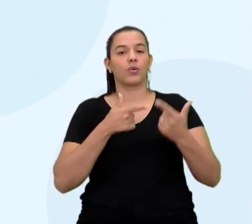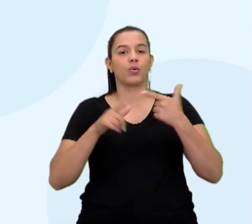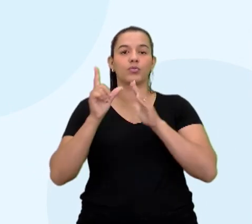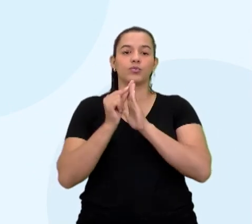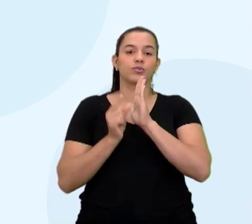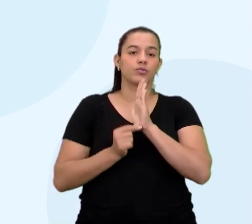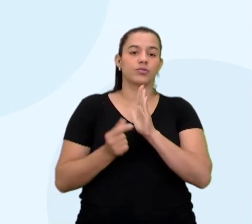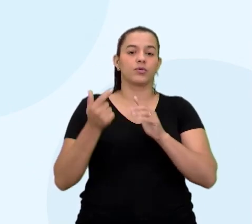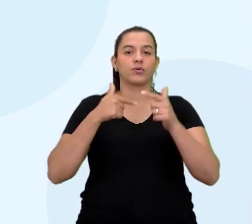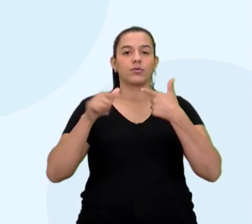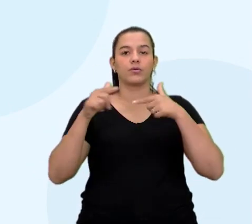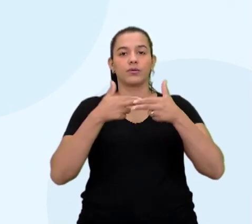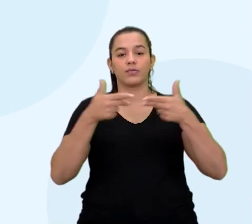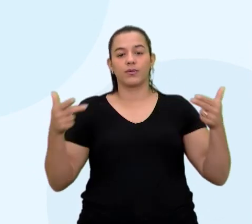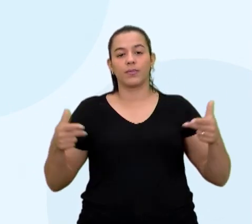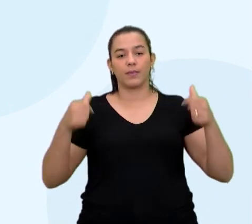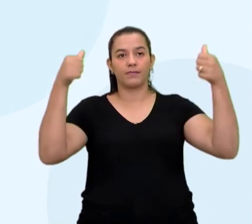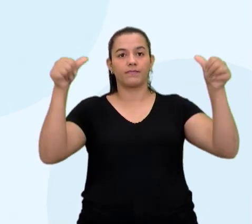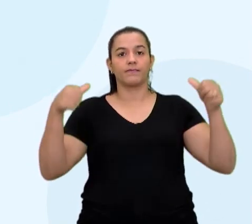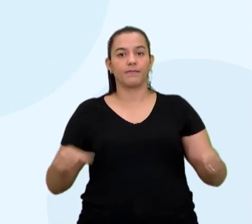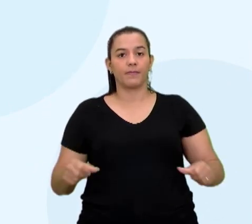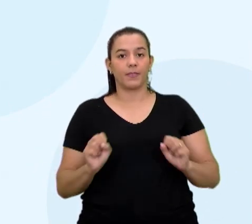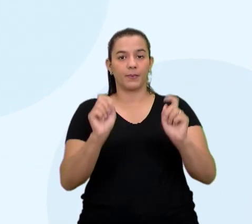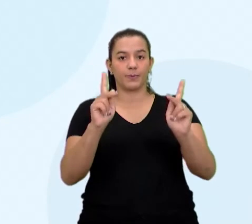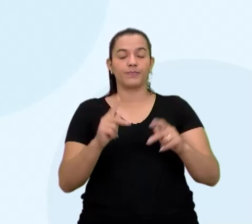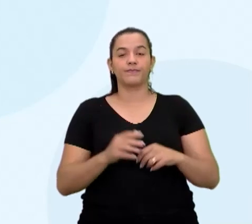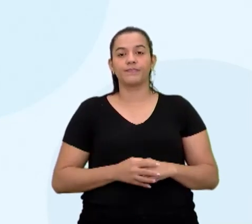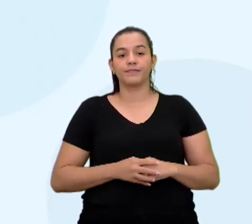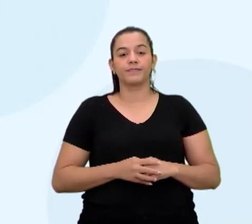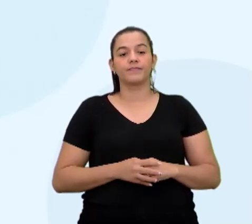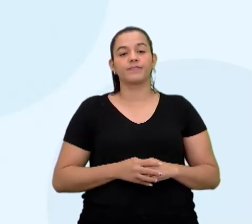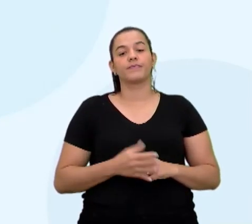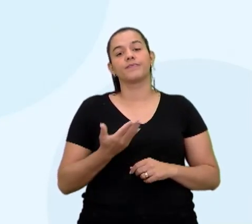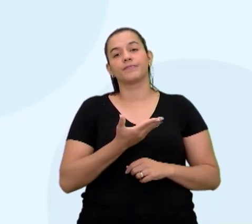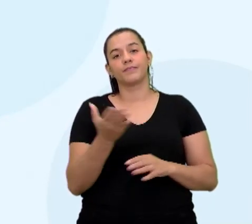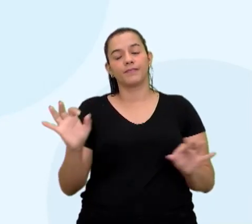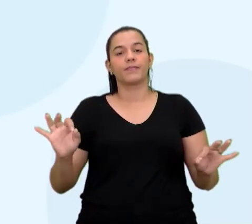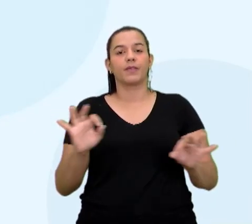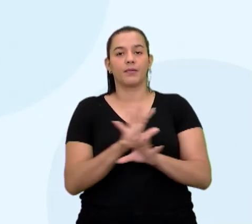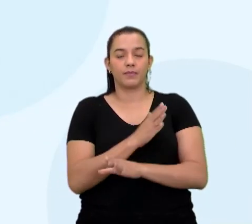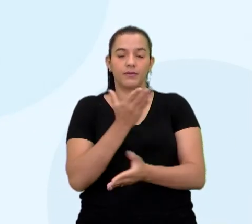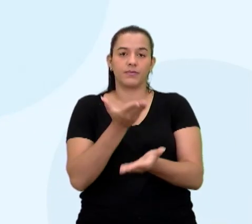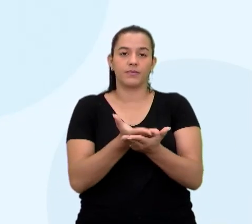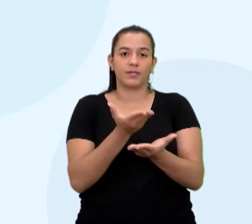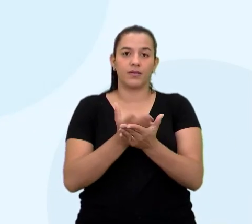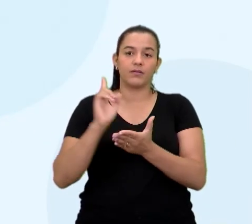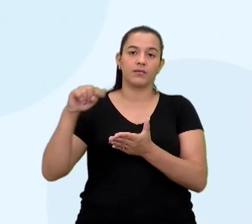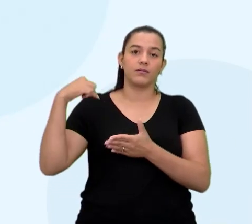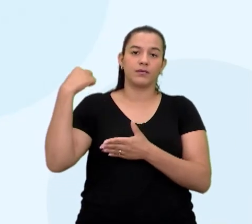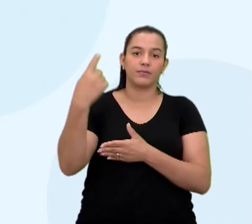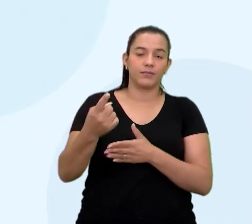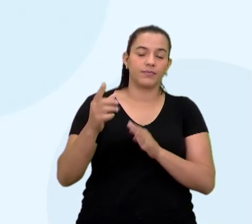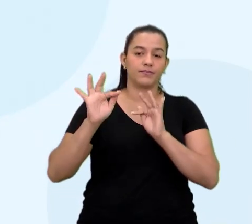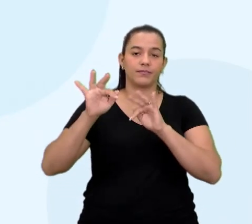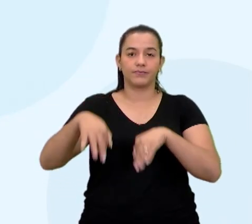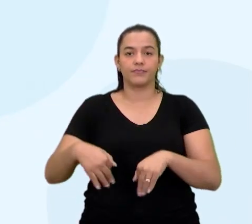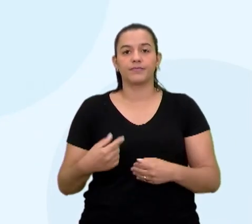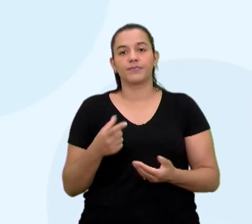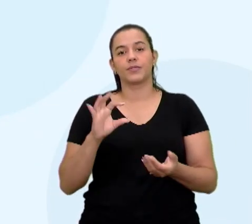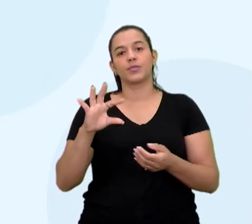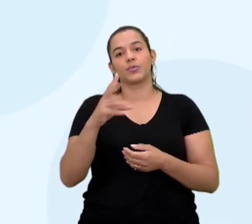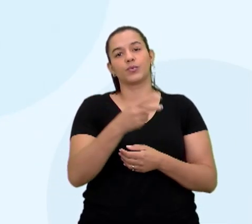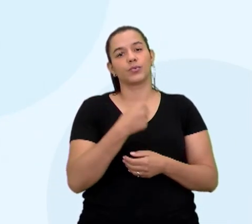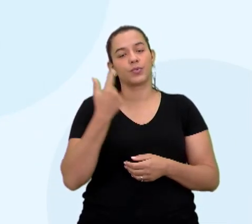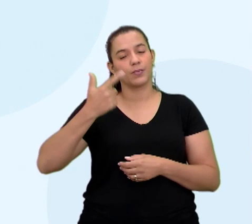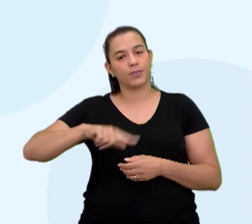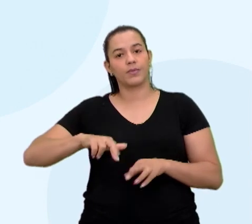por exemplo, cartolina. Certo, galera? É isso aí, ó. Terminamos mais essa aula, né? Na próxima aula finalizaremos com